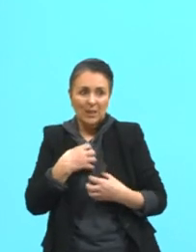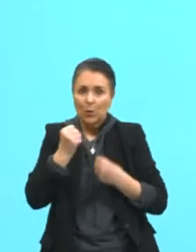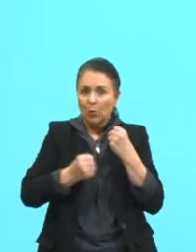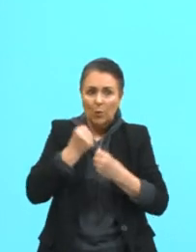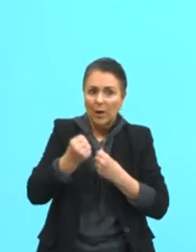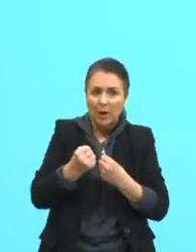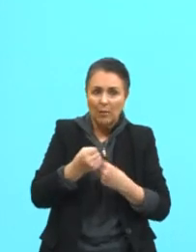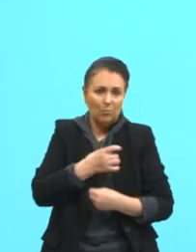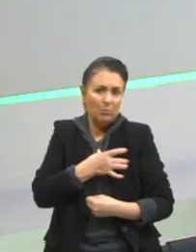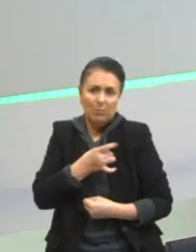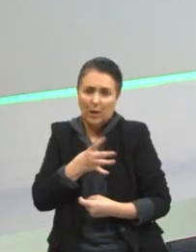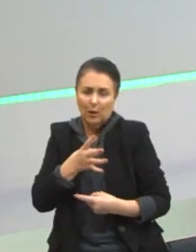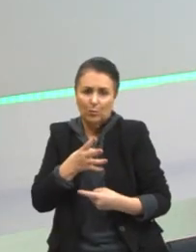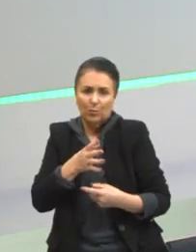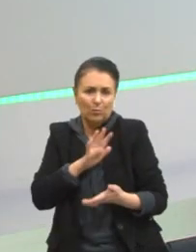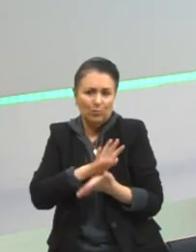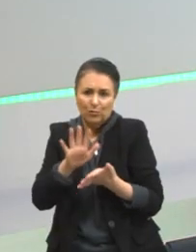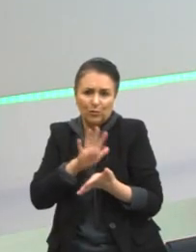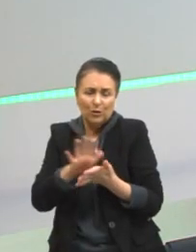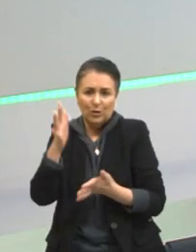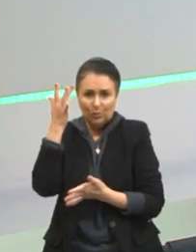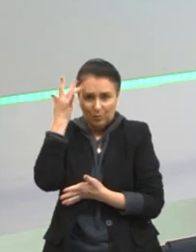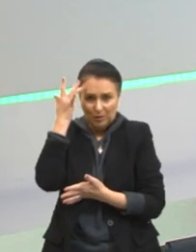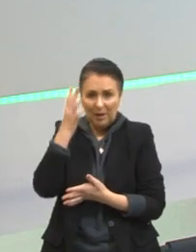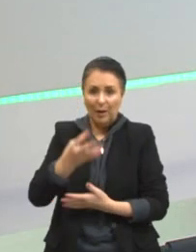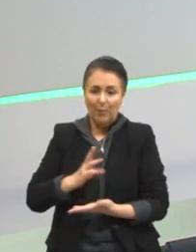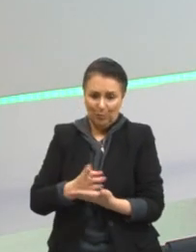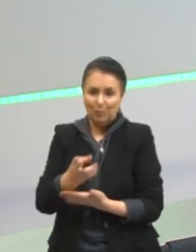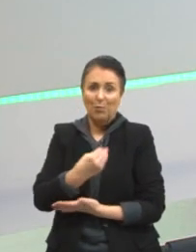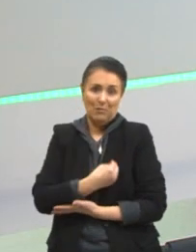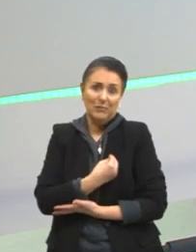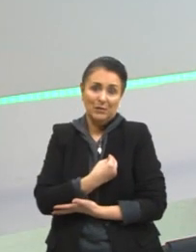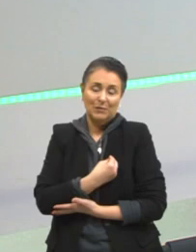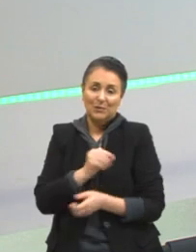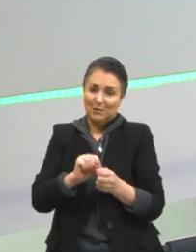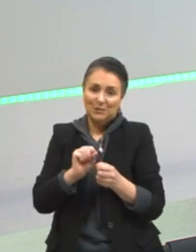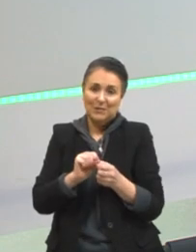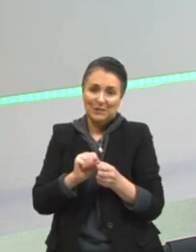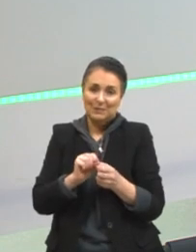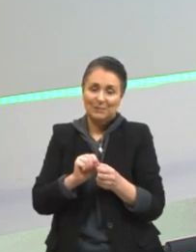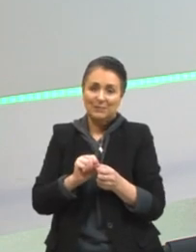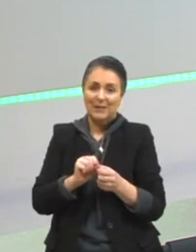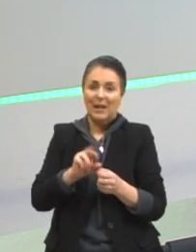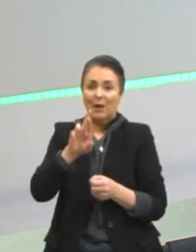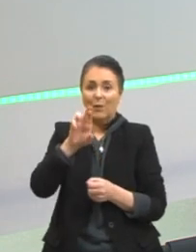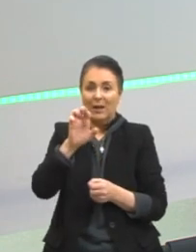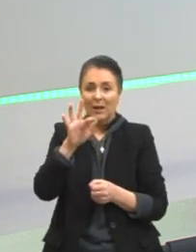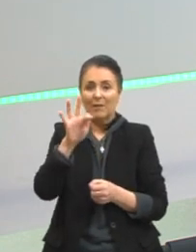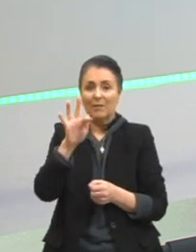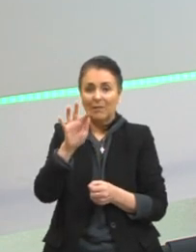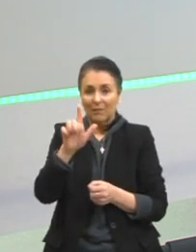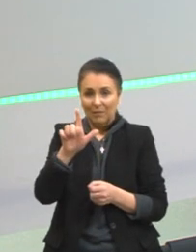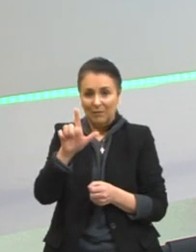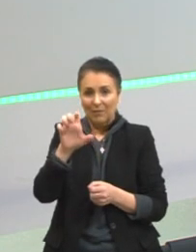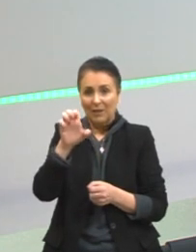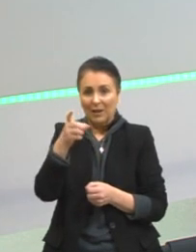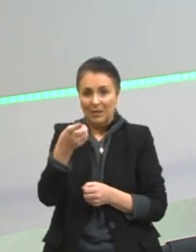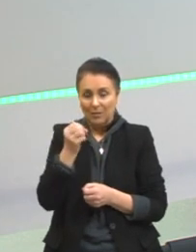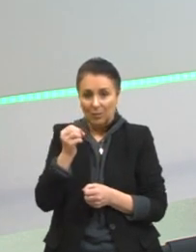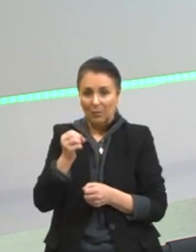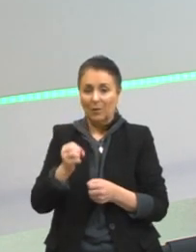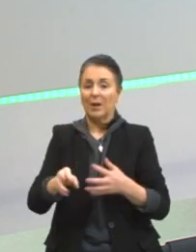ação tá um ração aí de sobrevivência bom então a resposta letra b